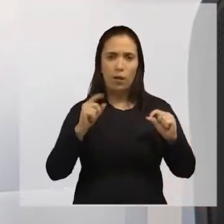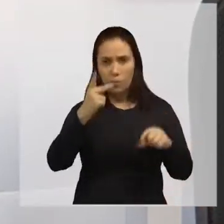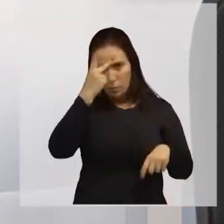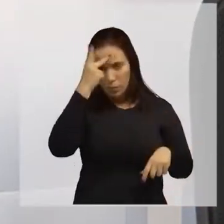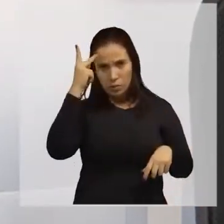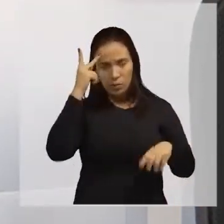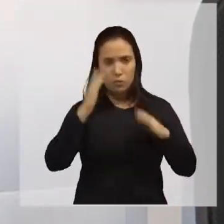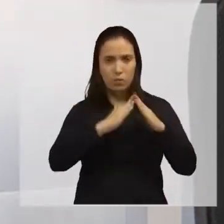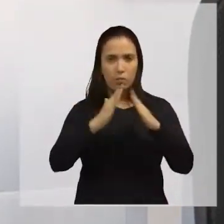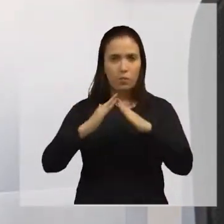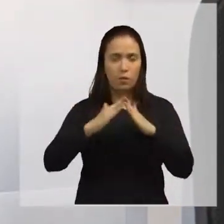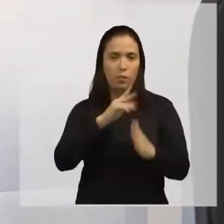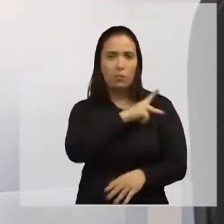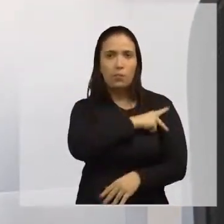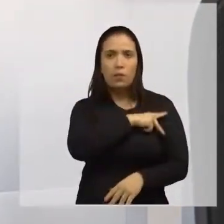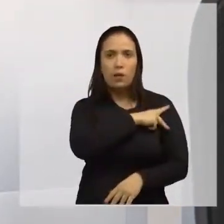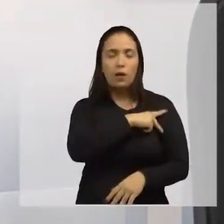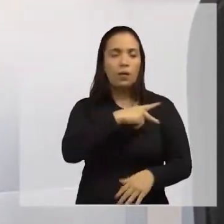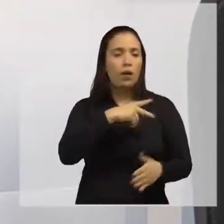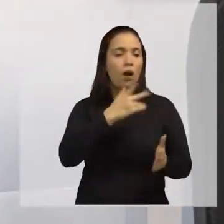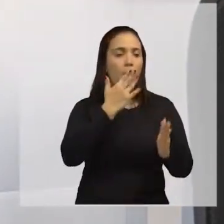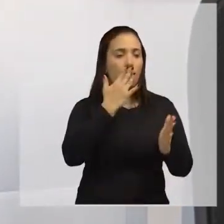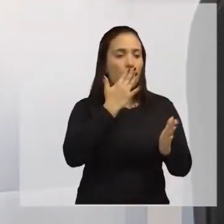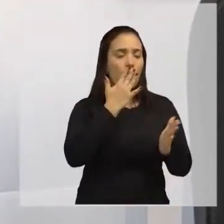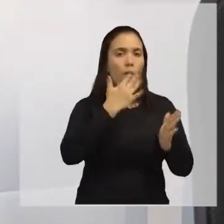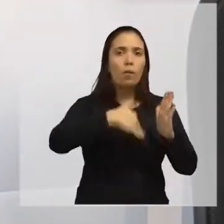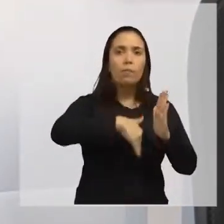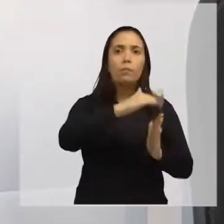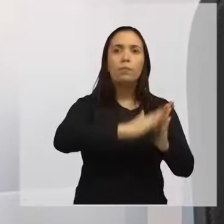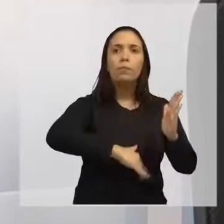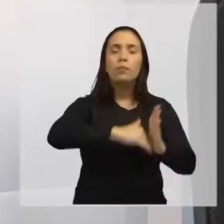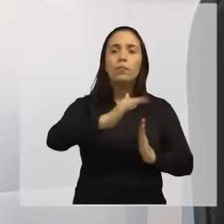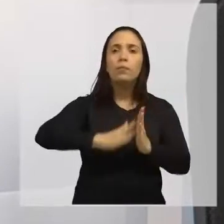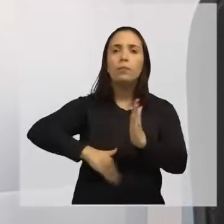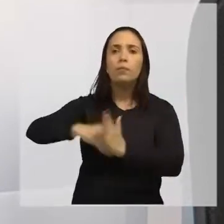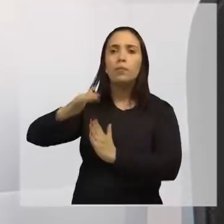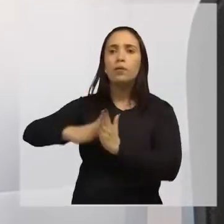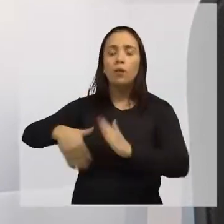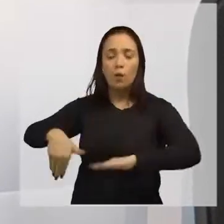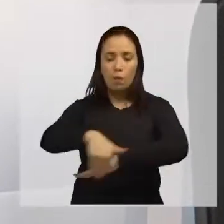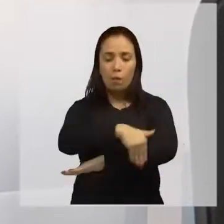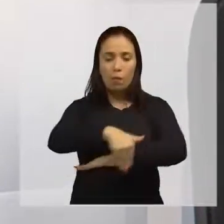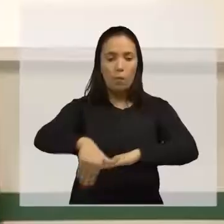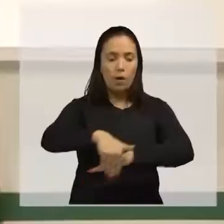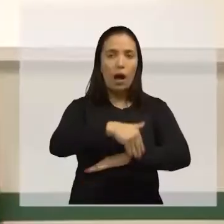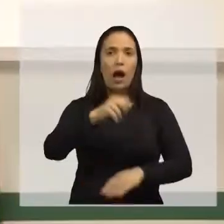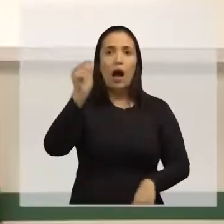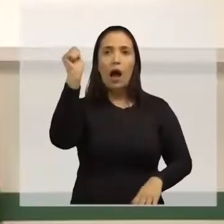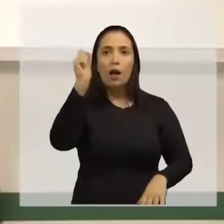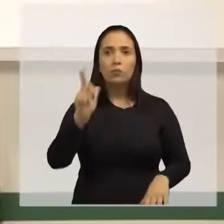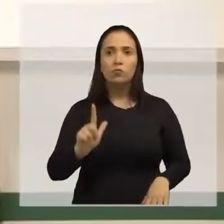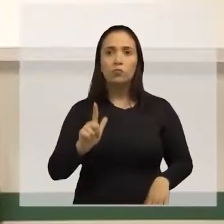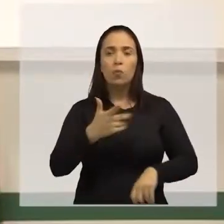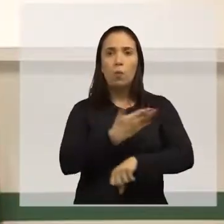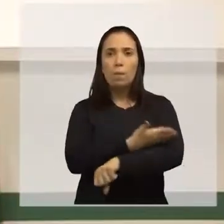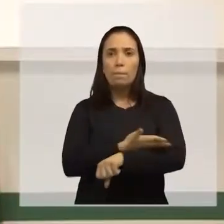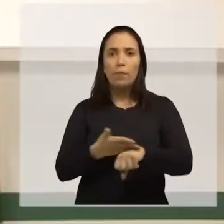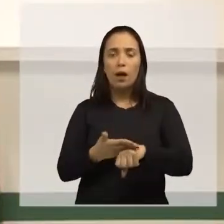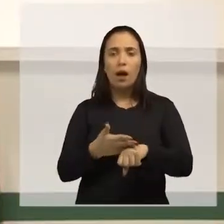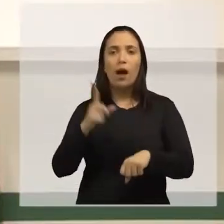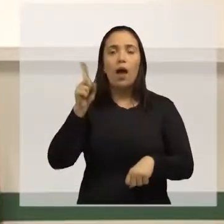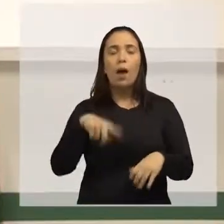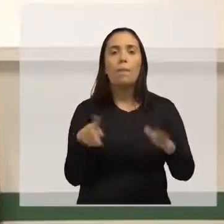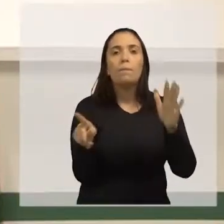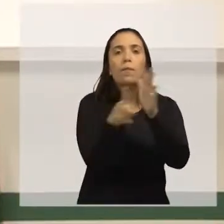pintou a rua de quê? Pois é, a comunidade do Piauí pintou a rua toda de azul e branco, aquele azul celeste da seleção da Argentina. Os